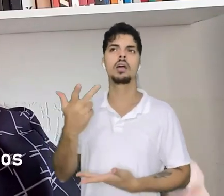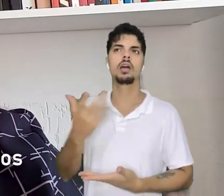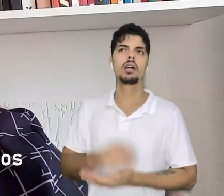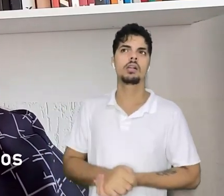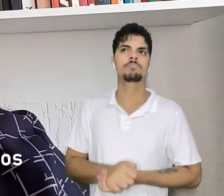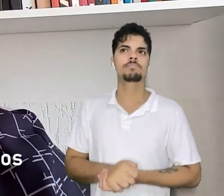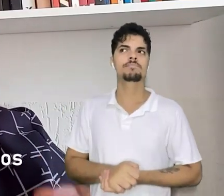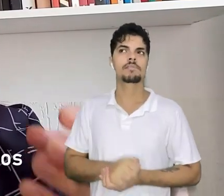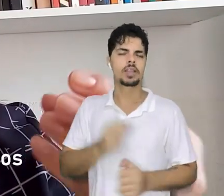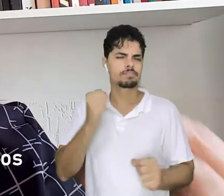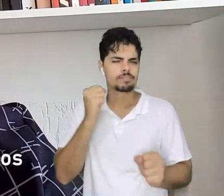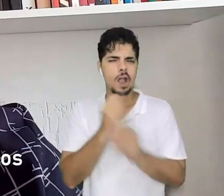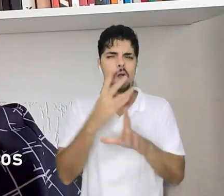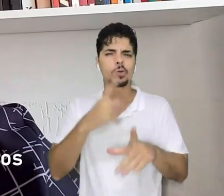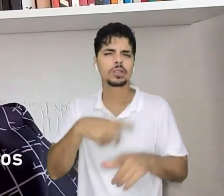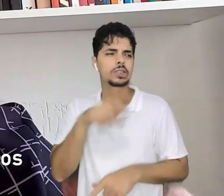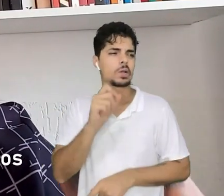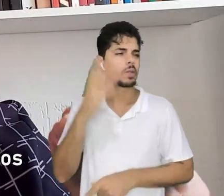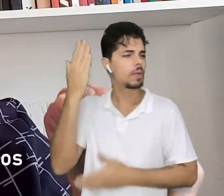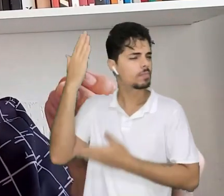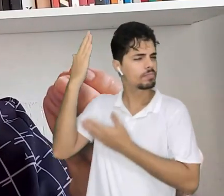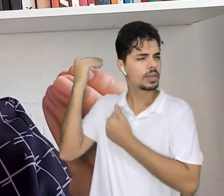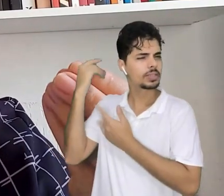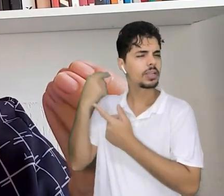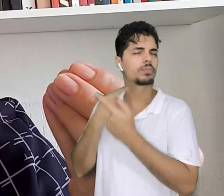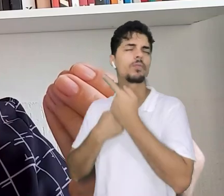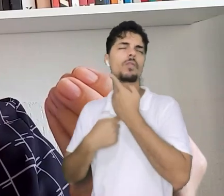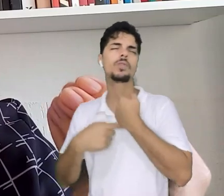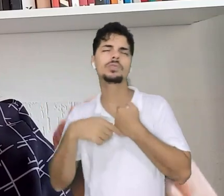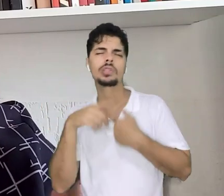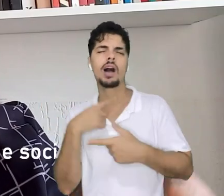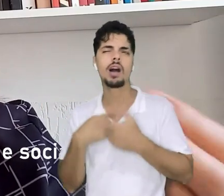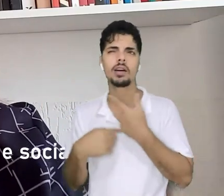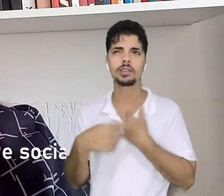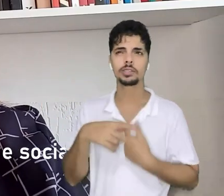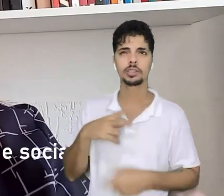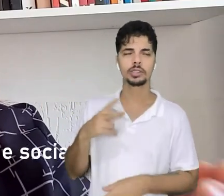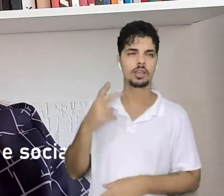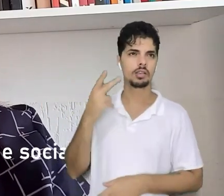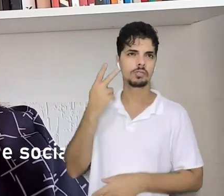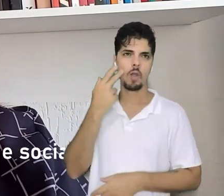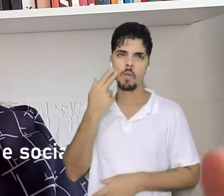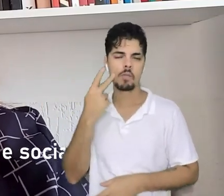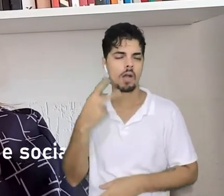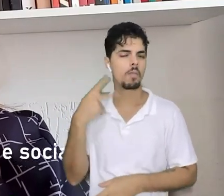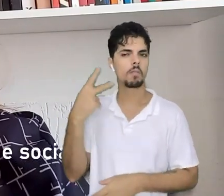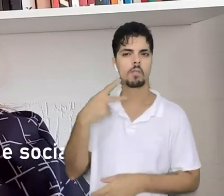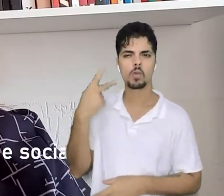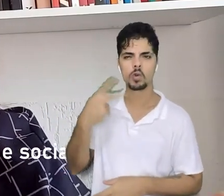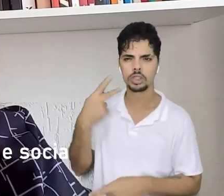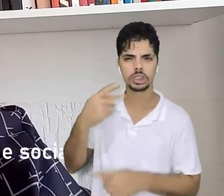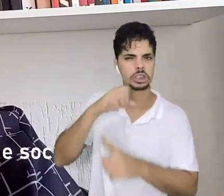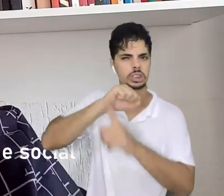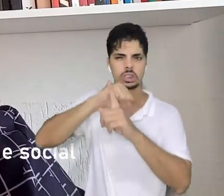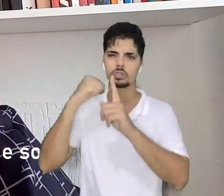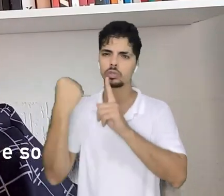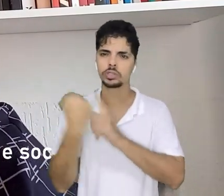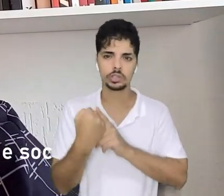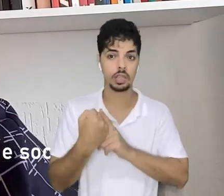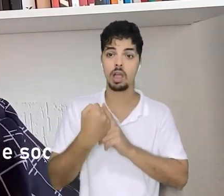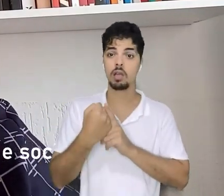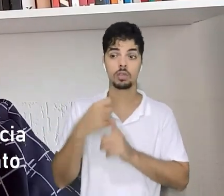que ele se deu por anseios pela própria condição política e